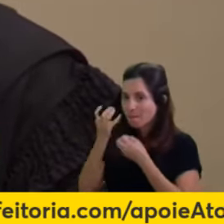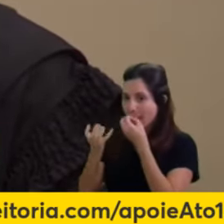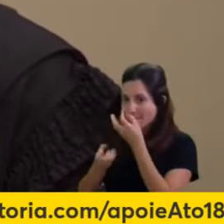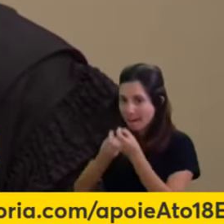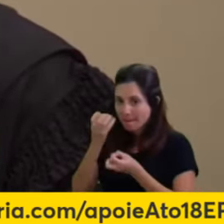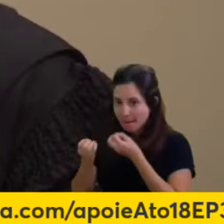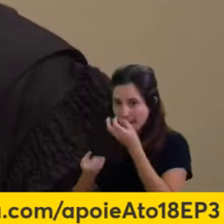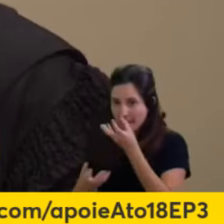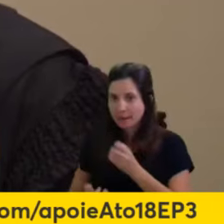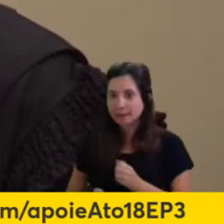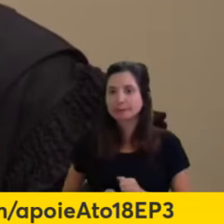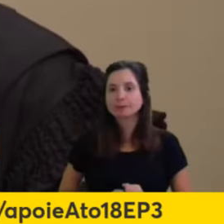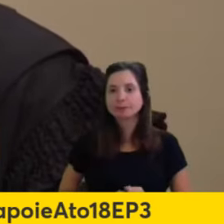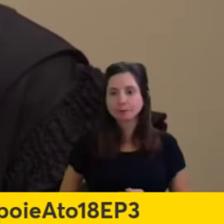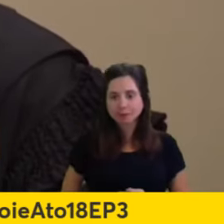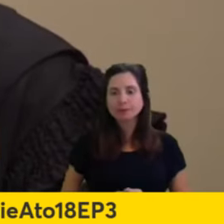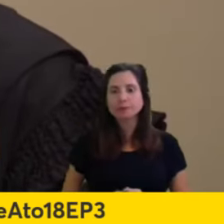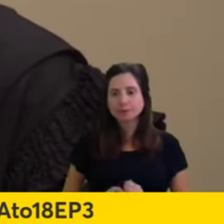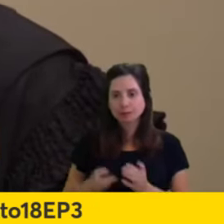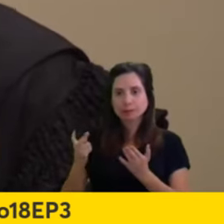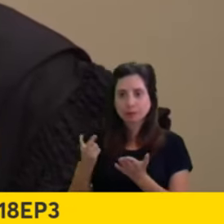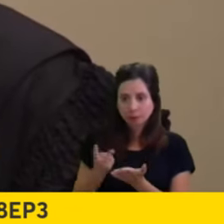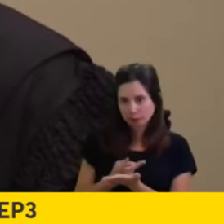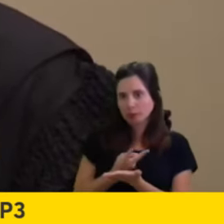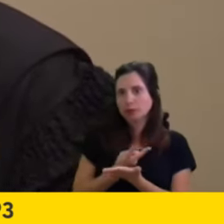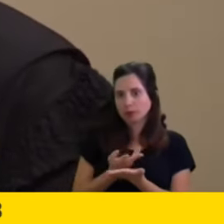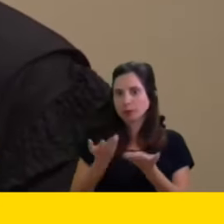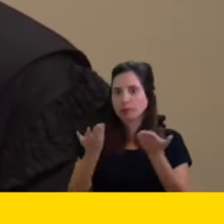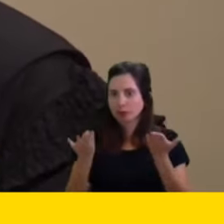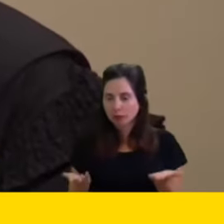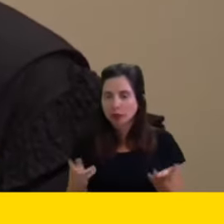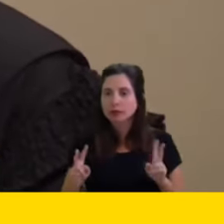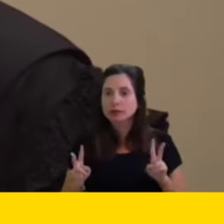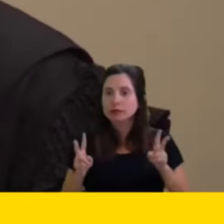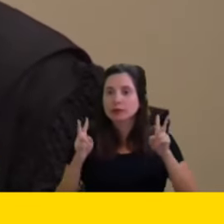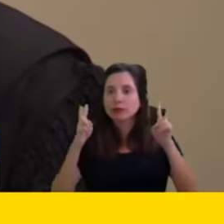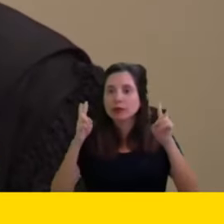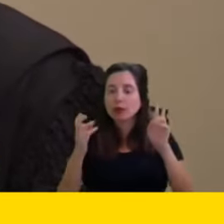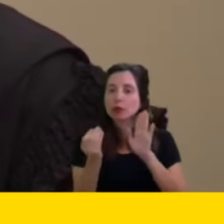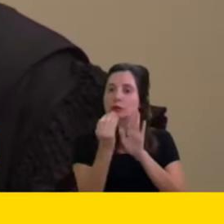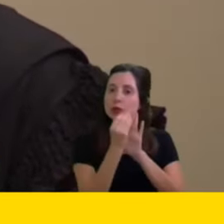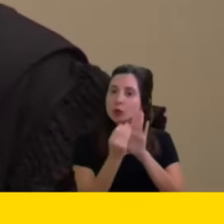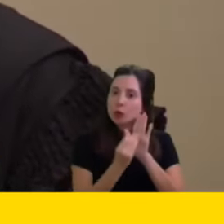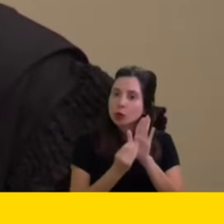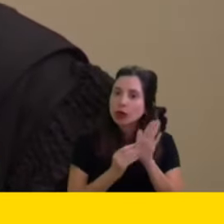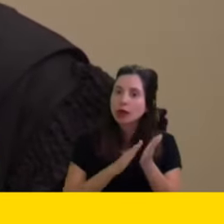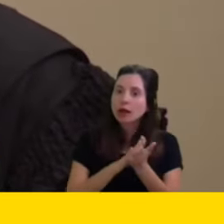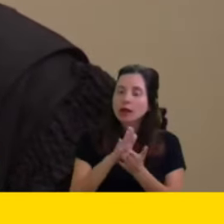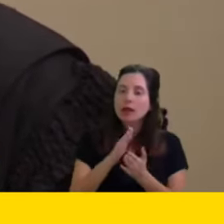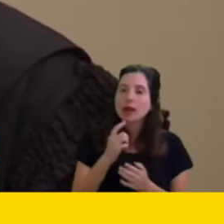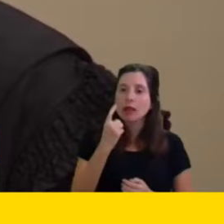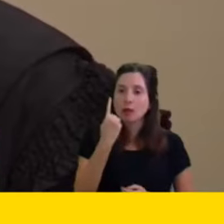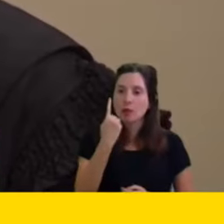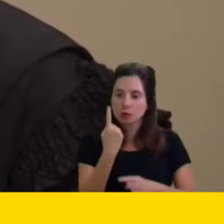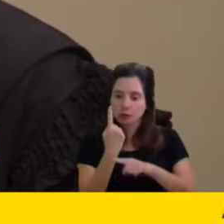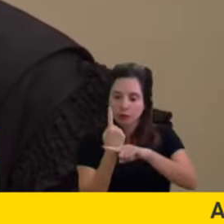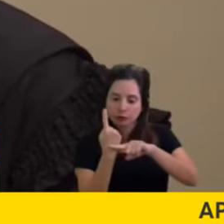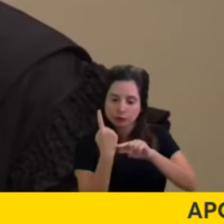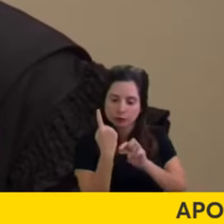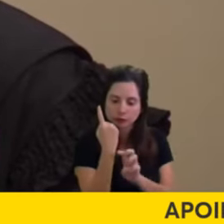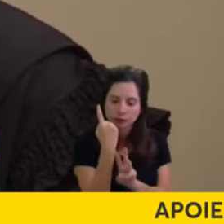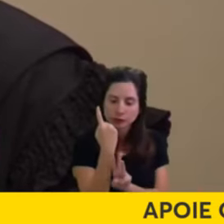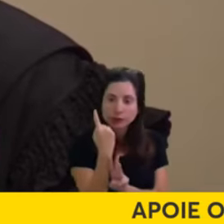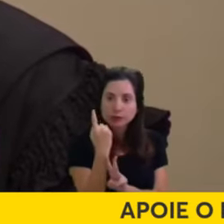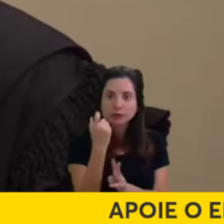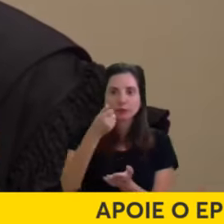de infração desse modo a ser considerado algum valor na prestação de serviço esse seria de 1/3 daquele pagamento mesmo